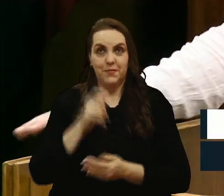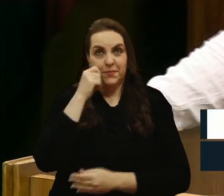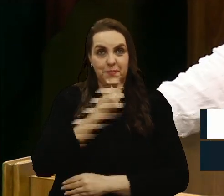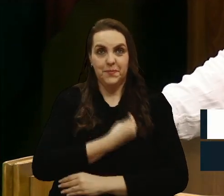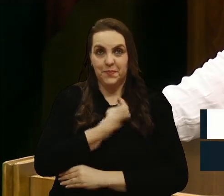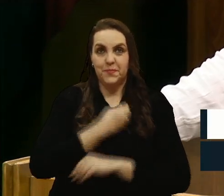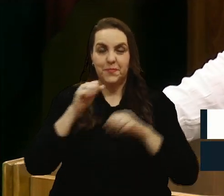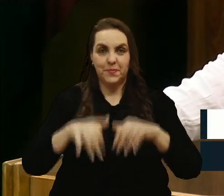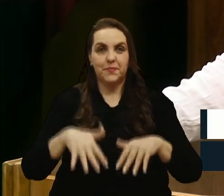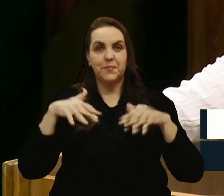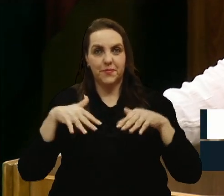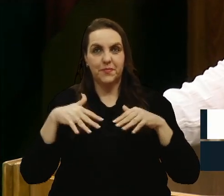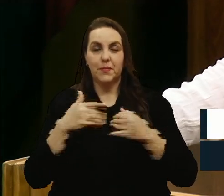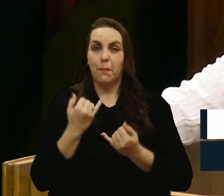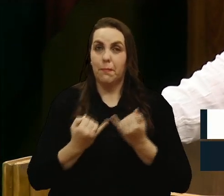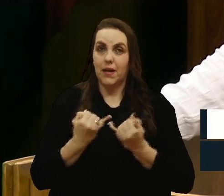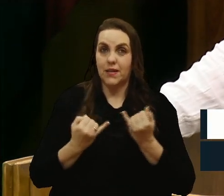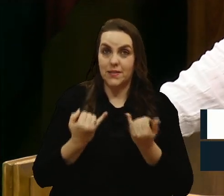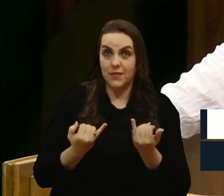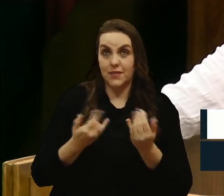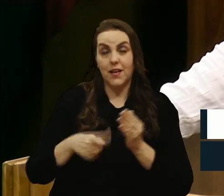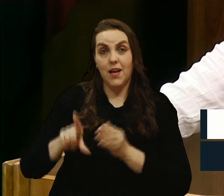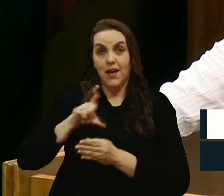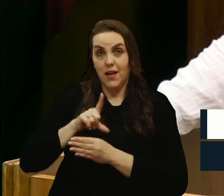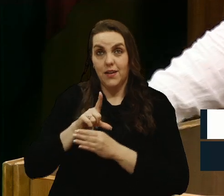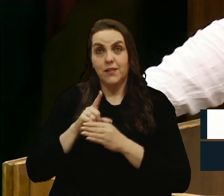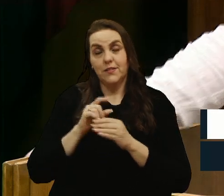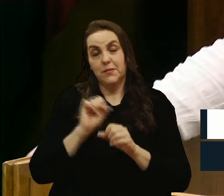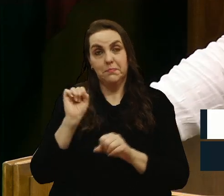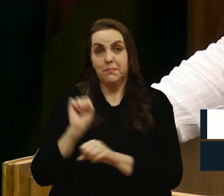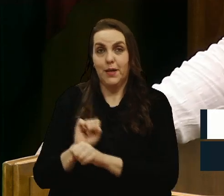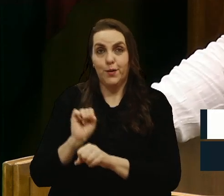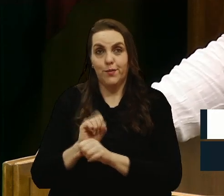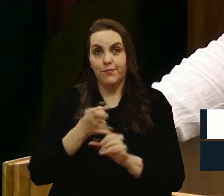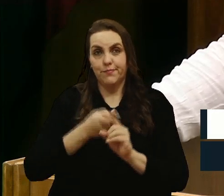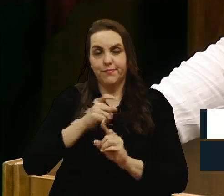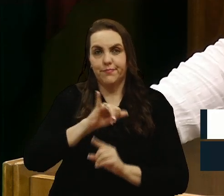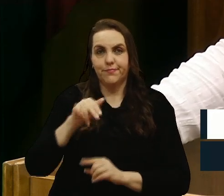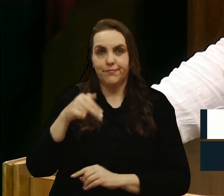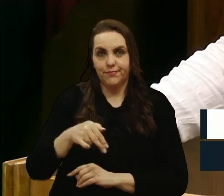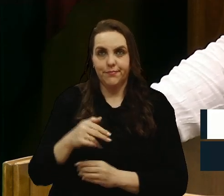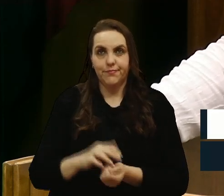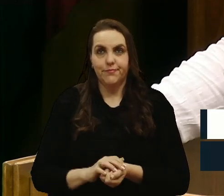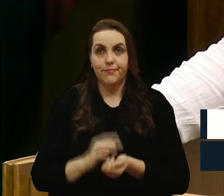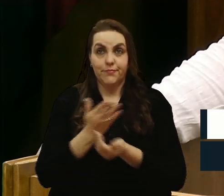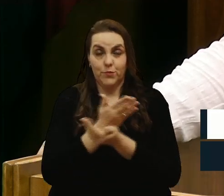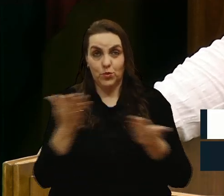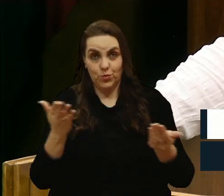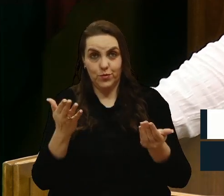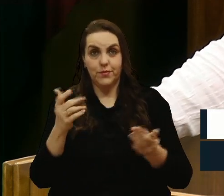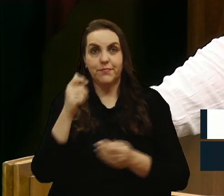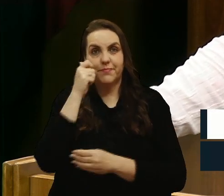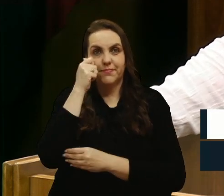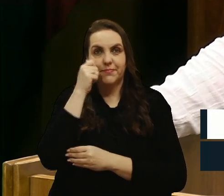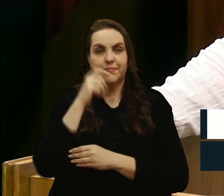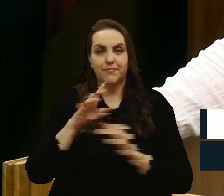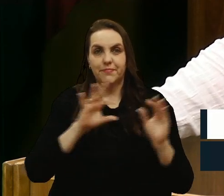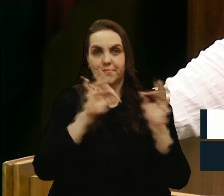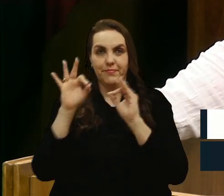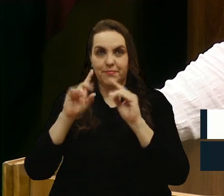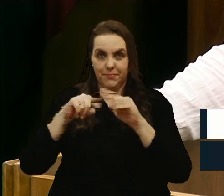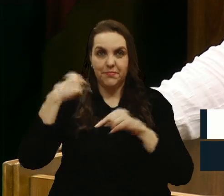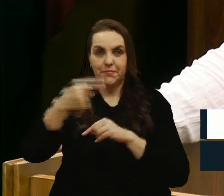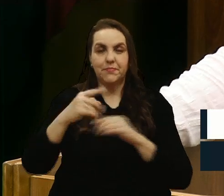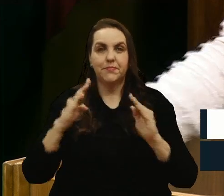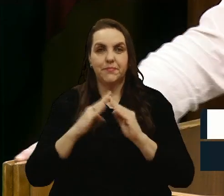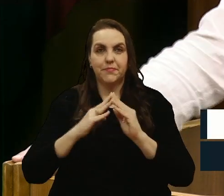segue muito parecida com aquela que deixamos ainda no mês de junho. Ao senhor e à senhora que nos acompanhará posteriormente de casa,